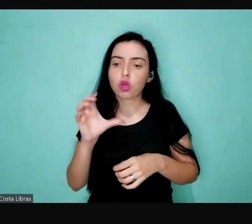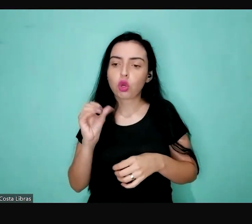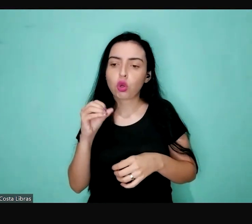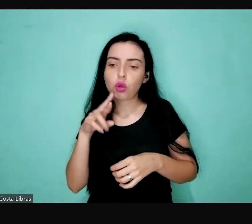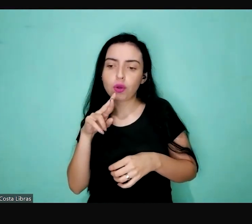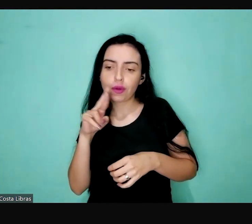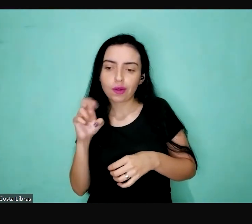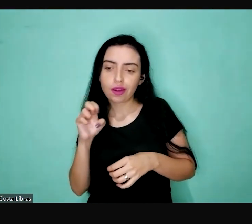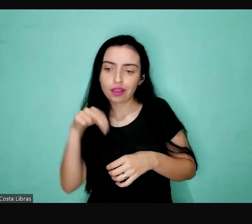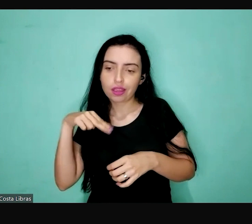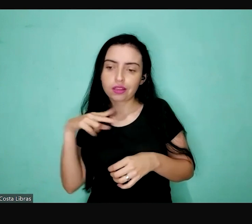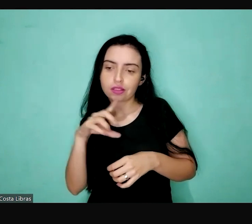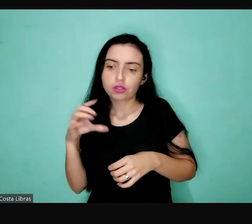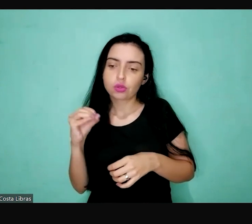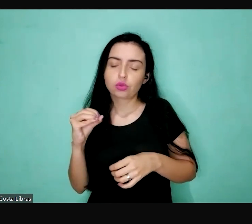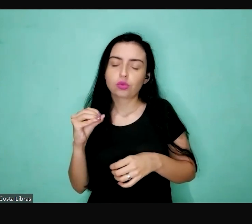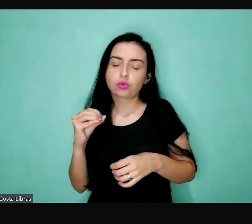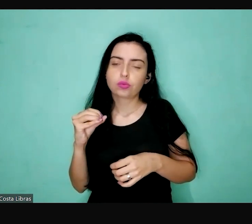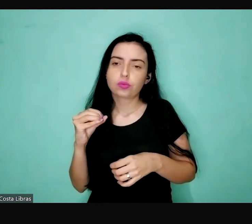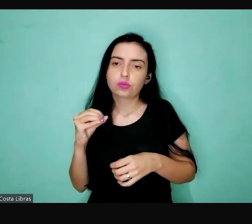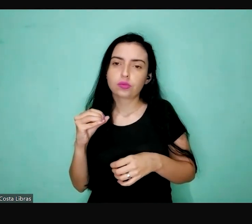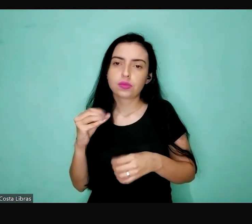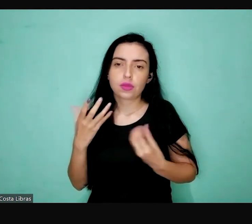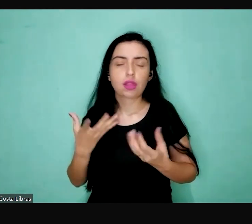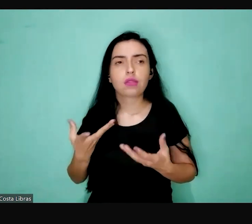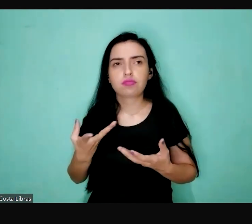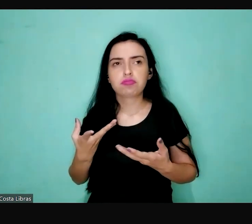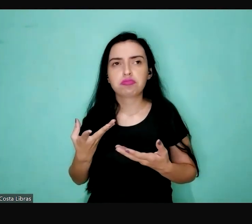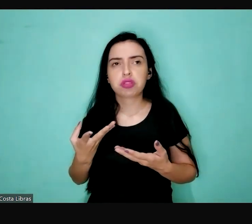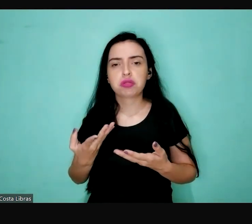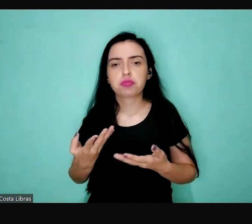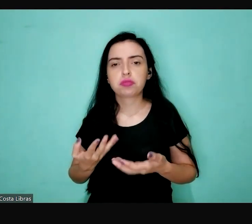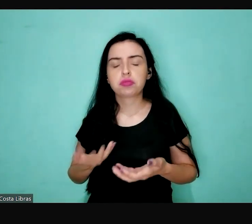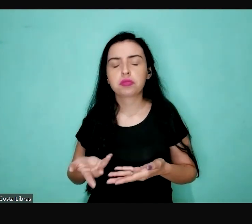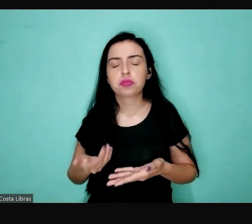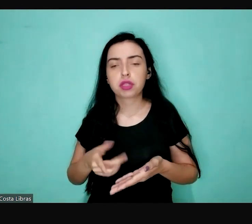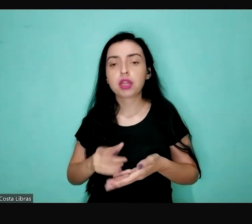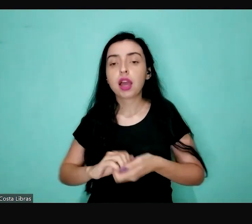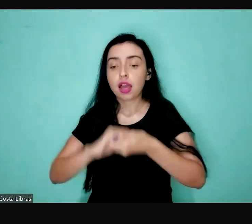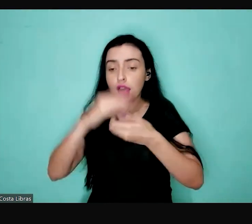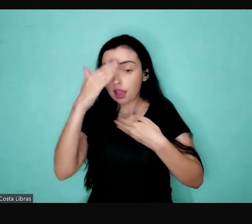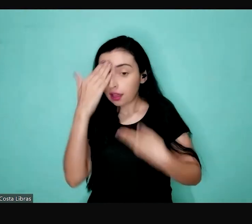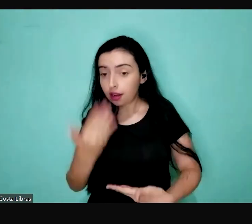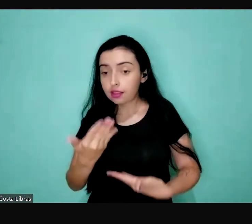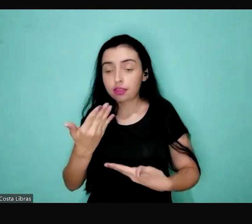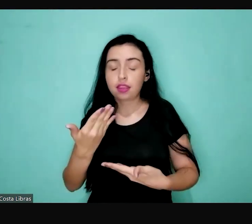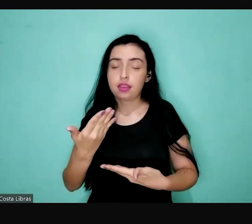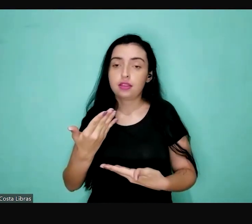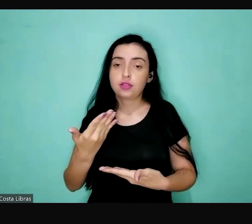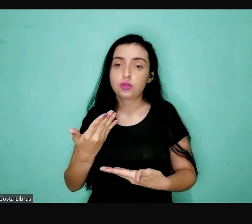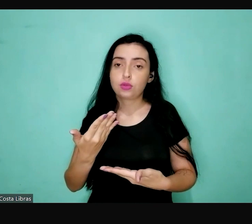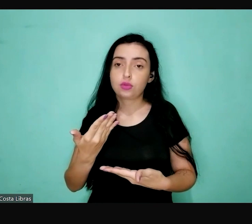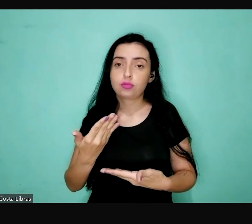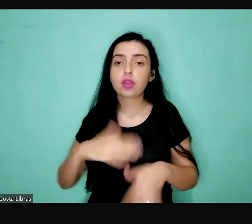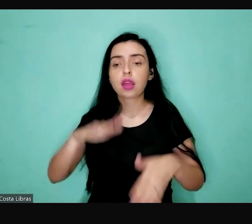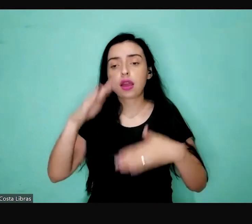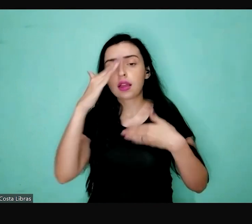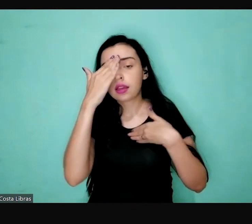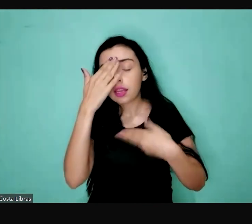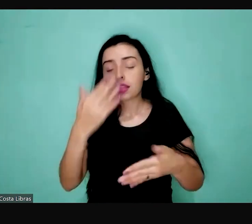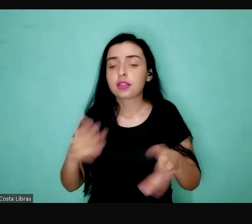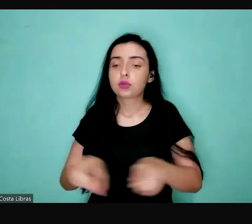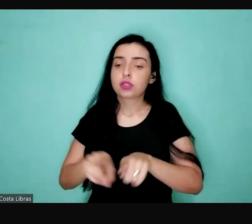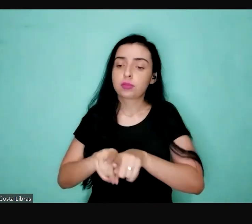Burros Savadell, a quem já de antemão agradeço muito. Eu agradeço igualmente